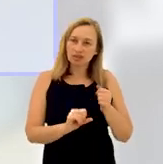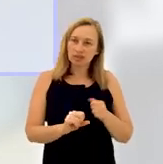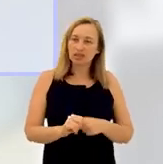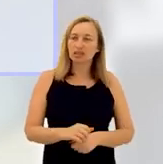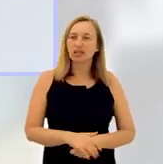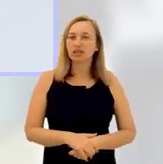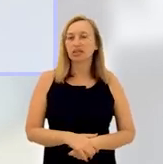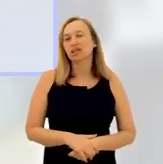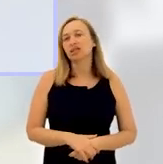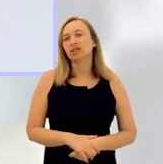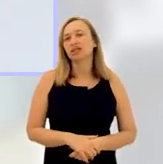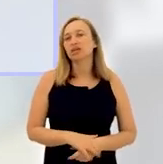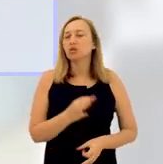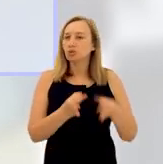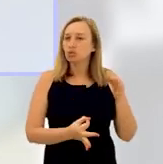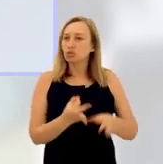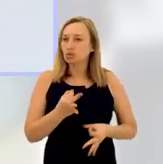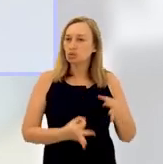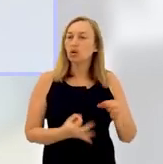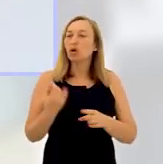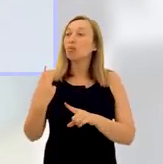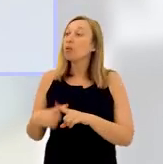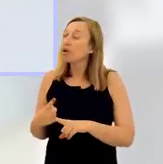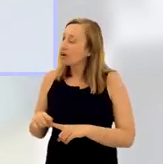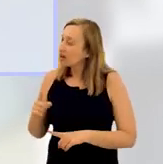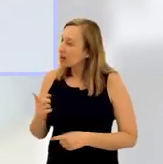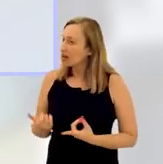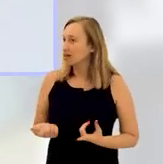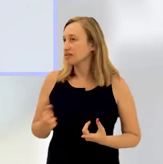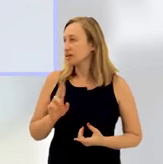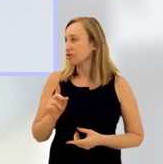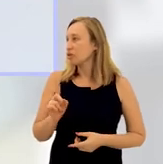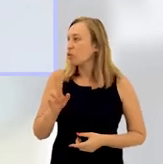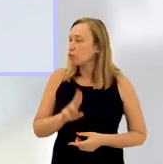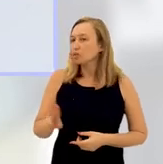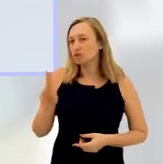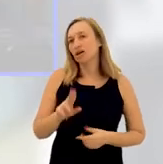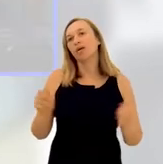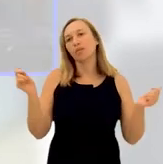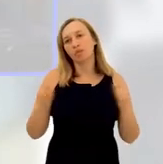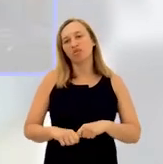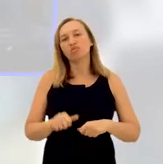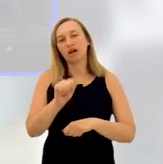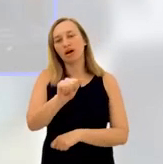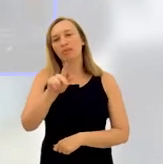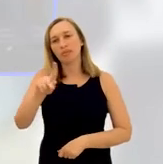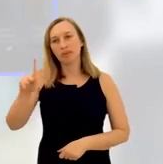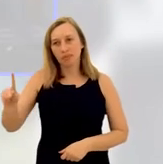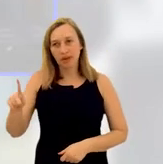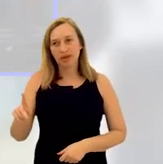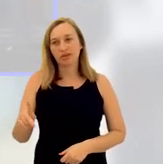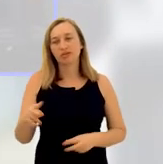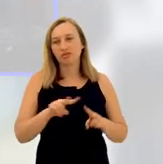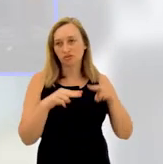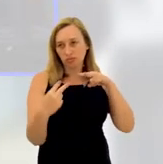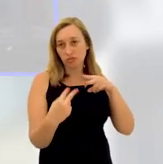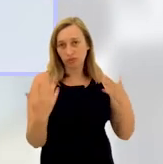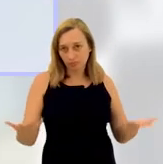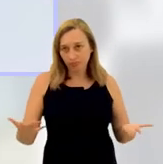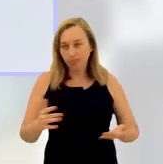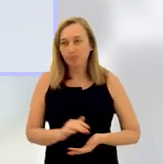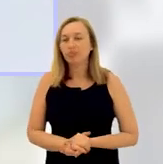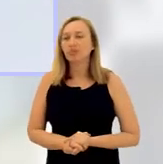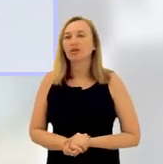pessoalmente no balcão do juizado, por que não utilizar essa possibilidade através de uma ferramenta